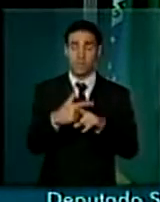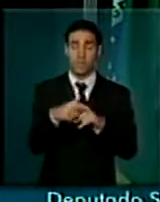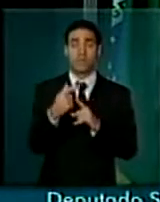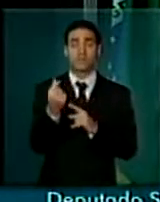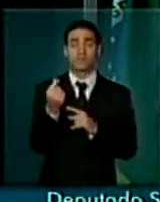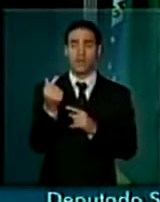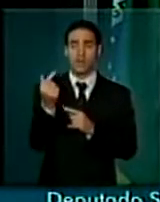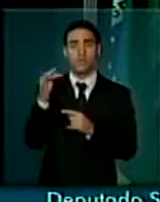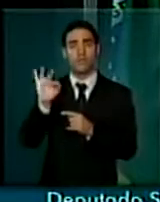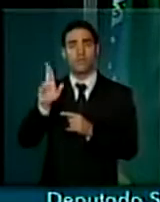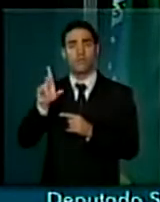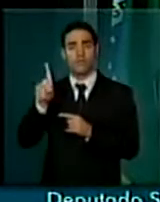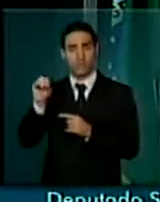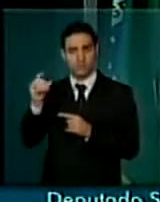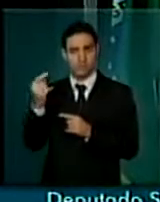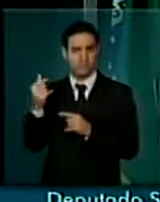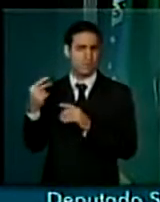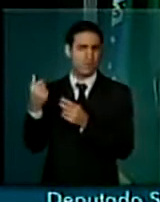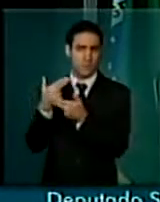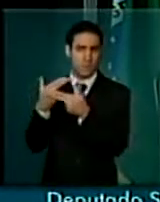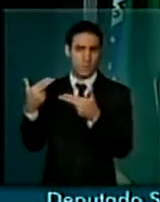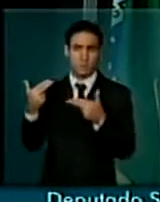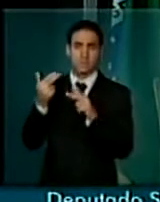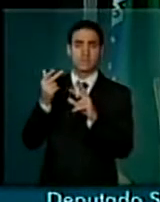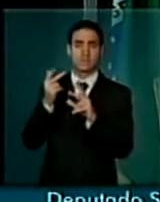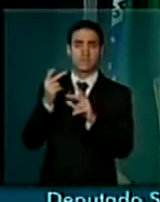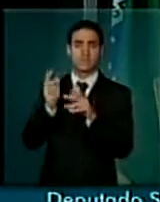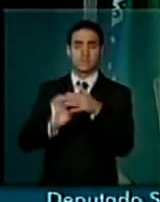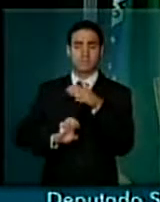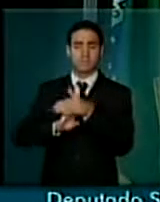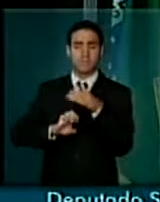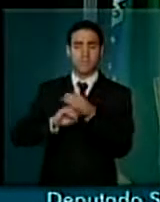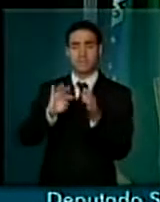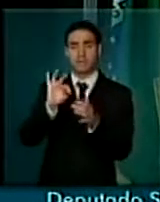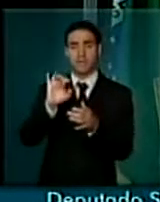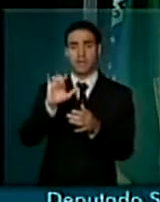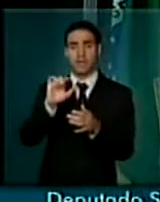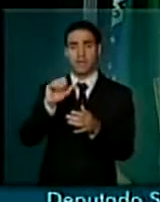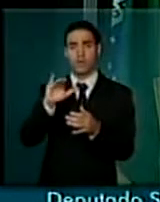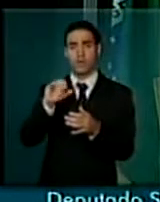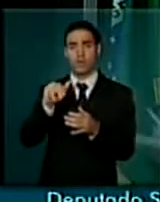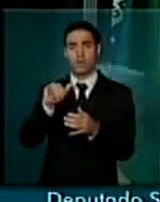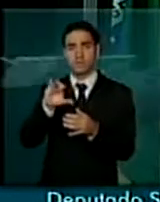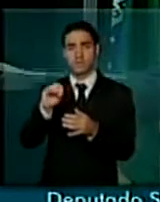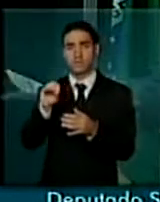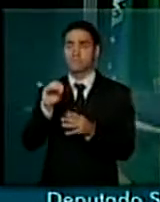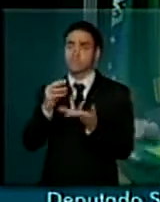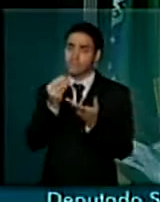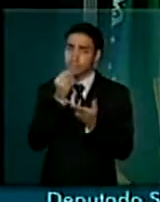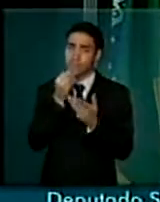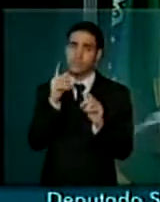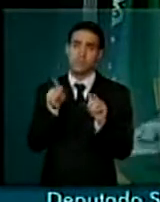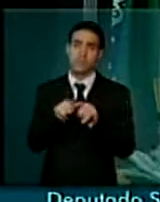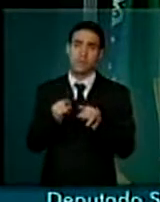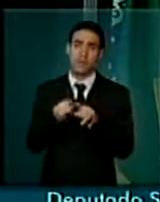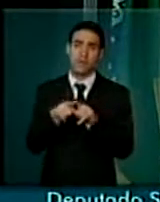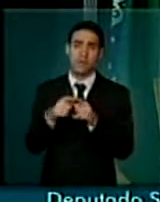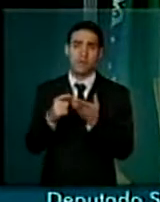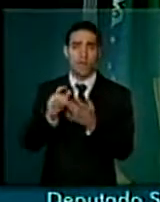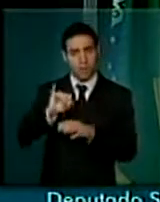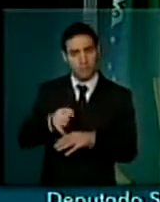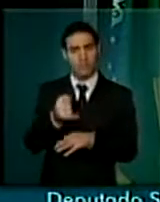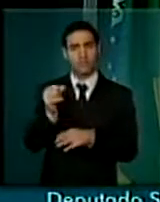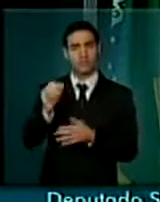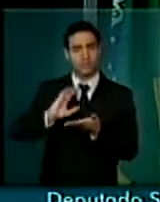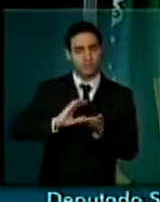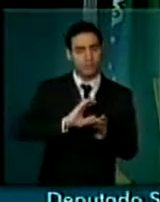de Universalização dos Serviços de Telecomunicações, que hoje só são aplicados na telefonia, possam ser também utilizados